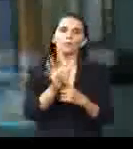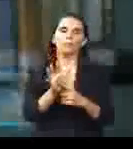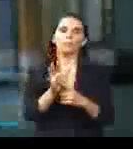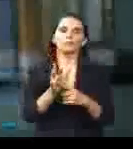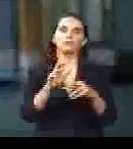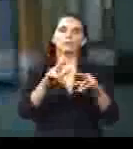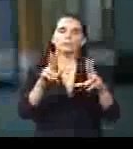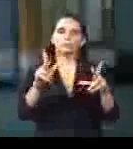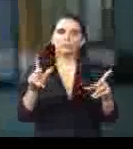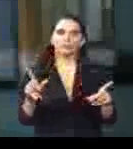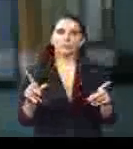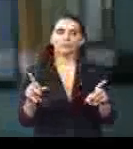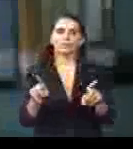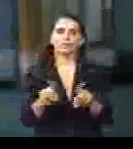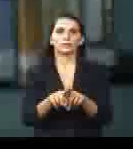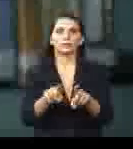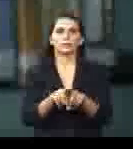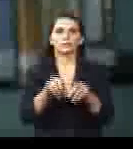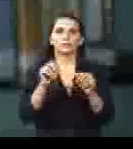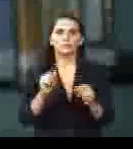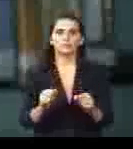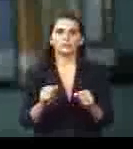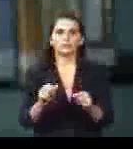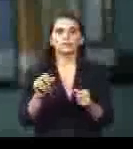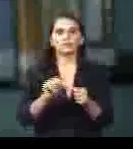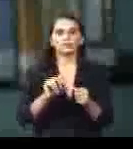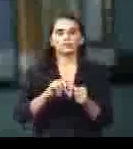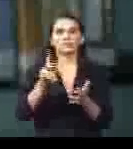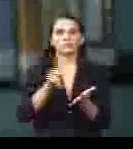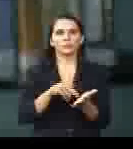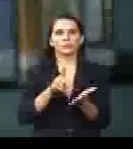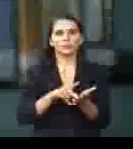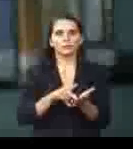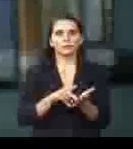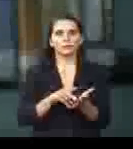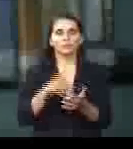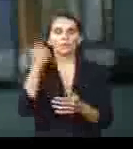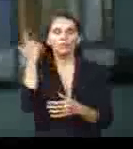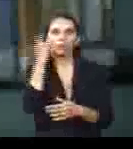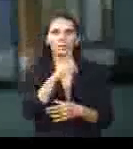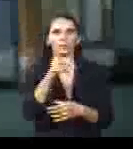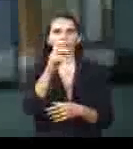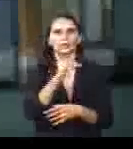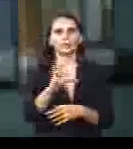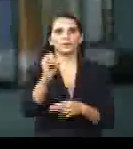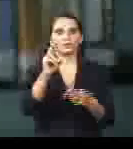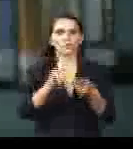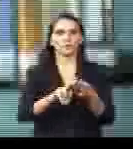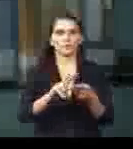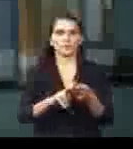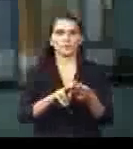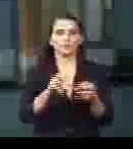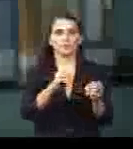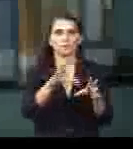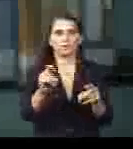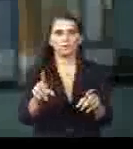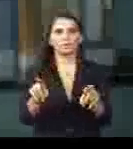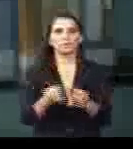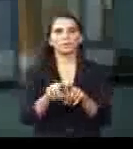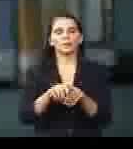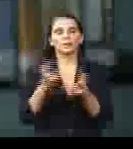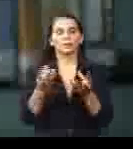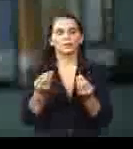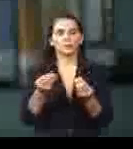apontamento, uma perspectiva que realmente se possa colocar em prática aquilo que é possível ser desenvolvido ali dentro da prisão. Nosso grupo enfoca